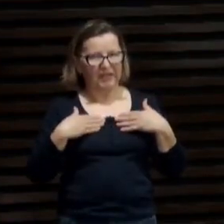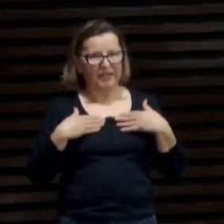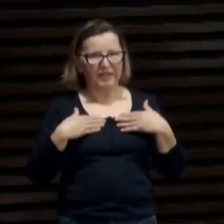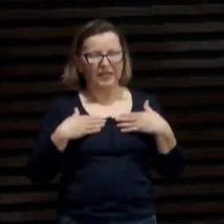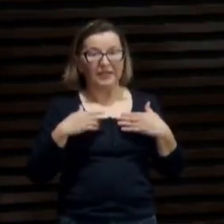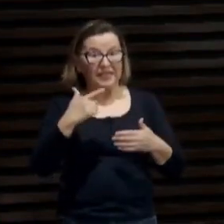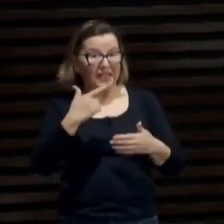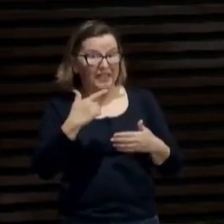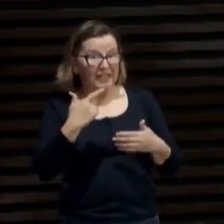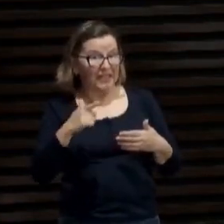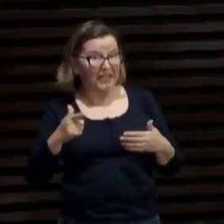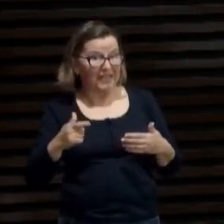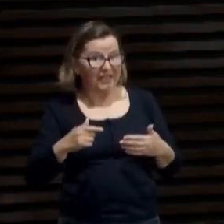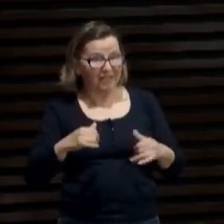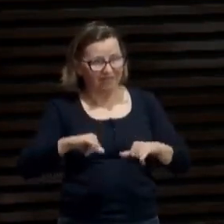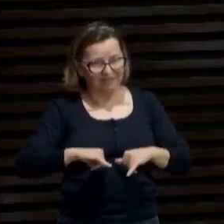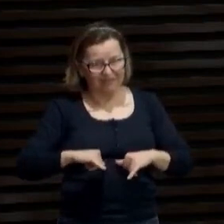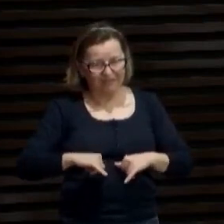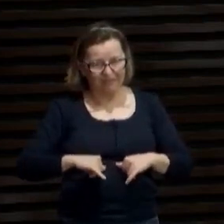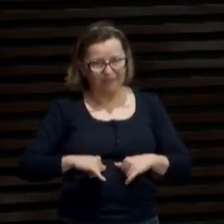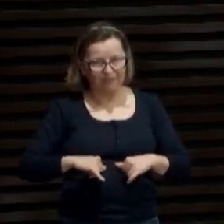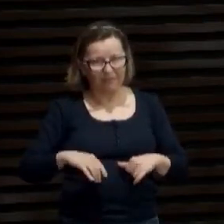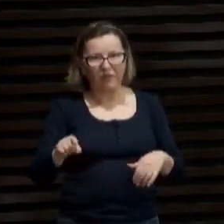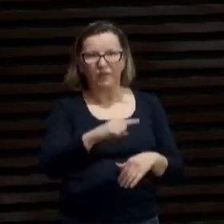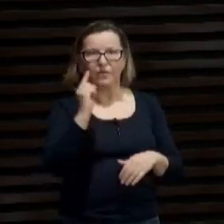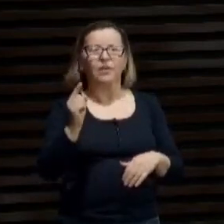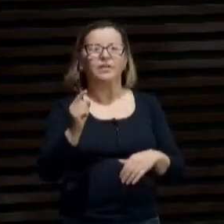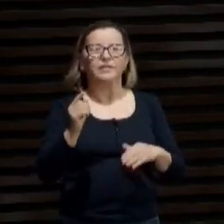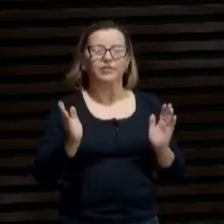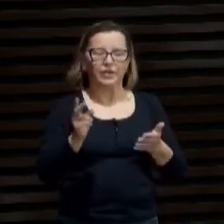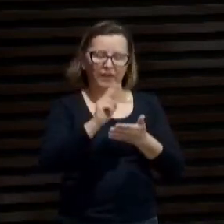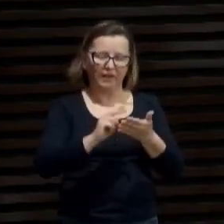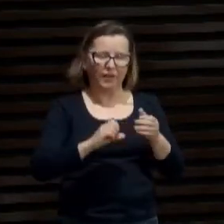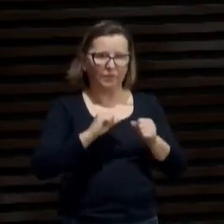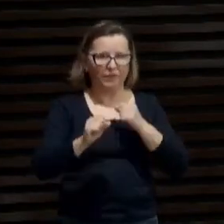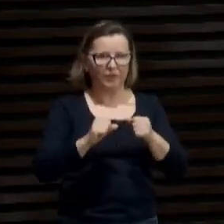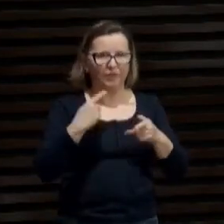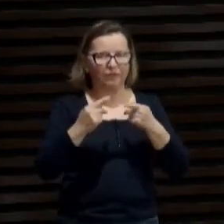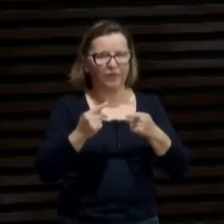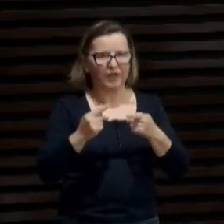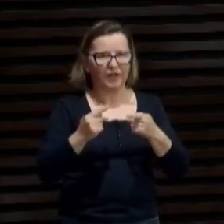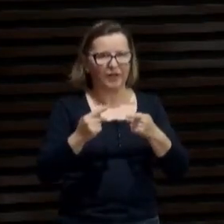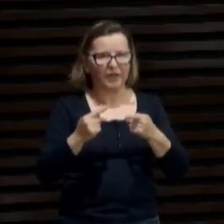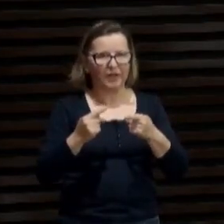A gente leu agora no Salmo aqui, muitas são as aflições do justo. Não é?